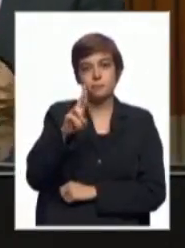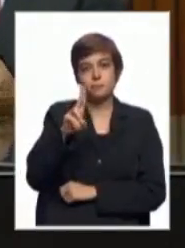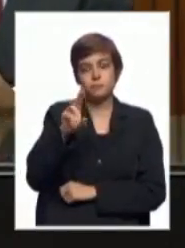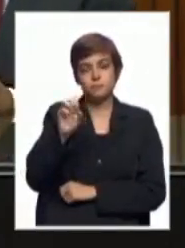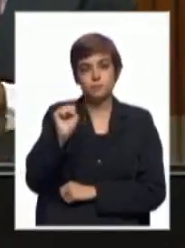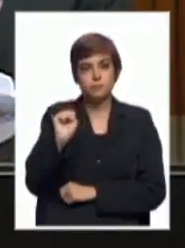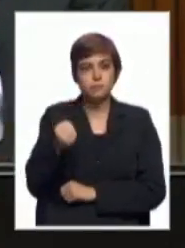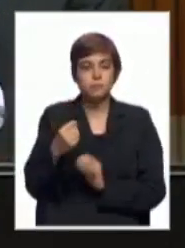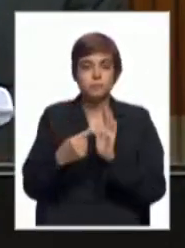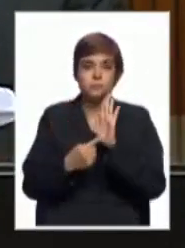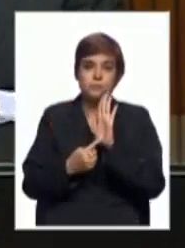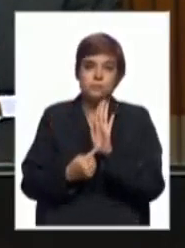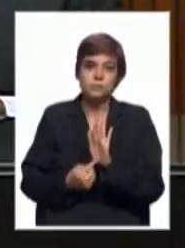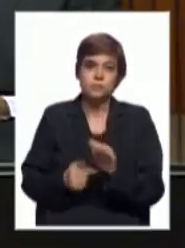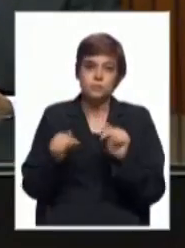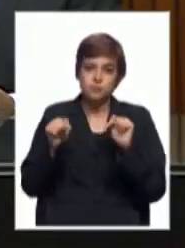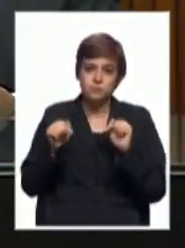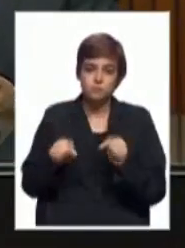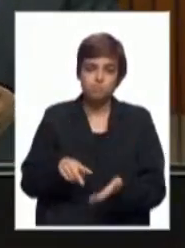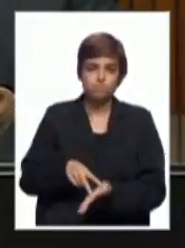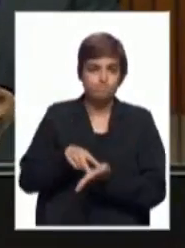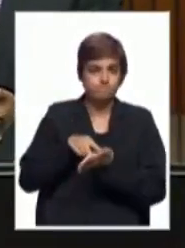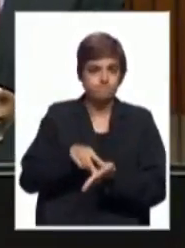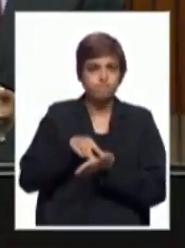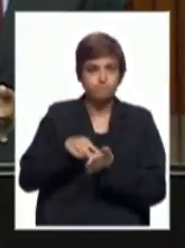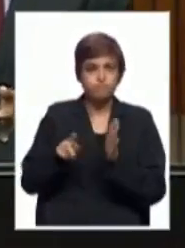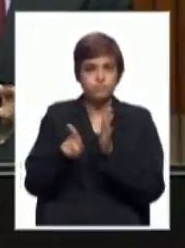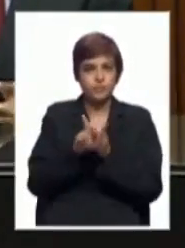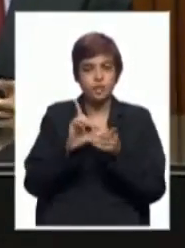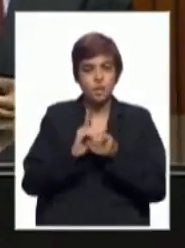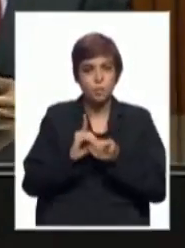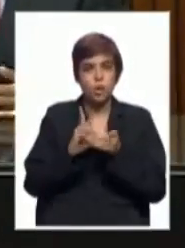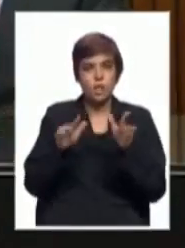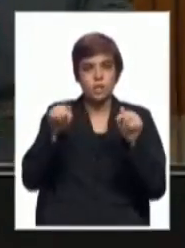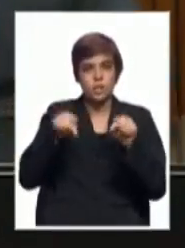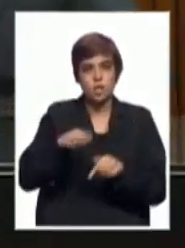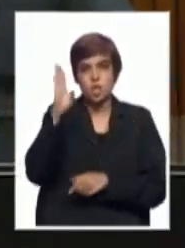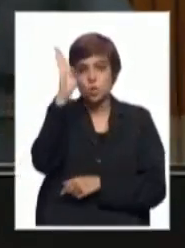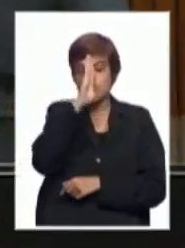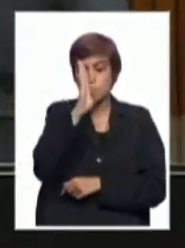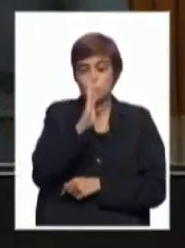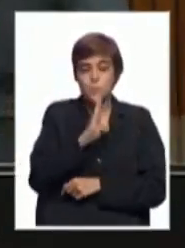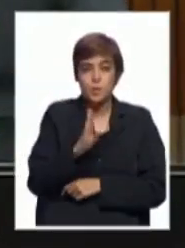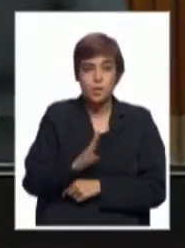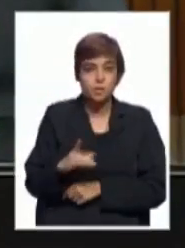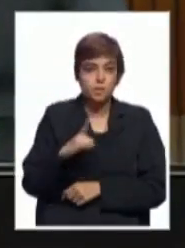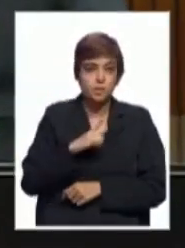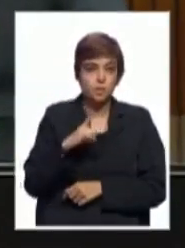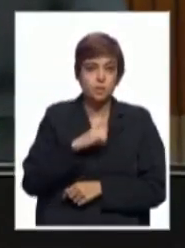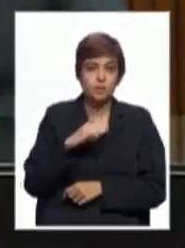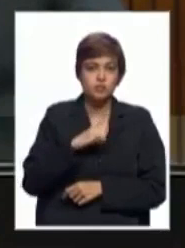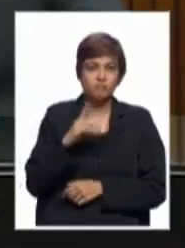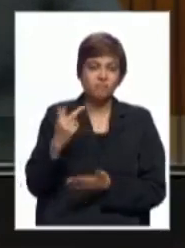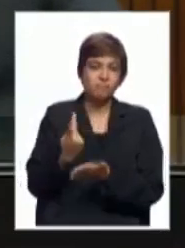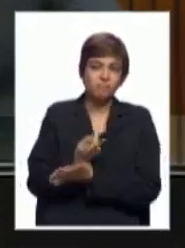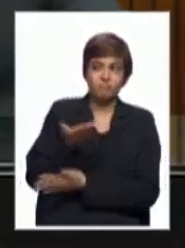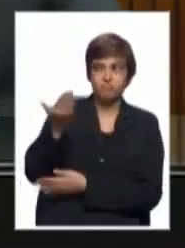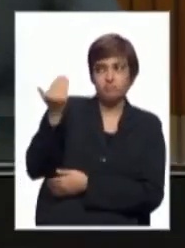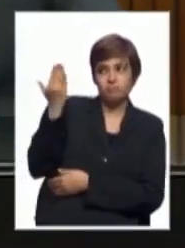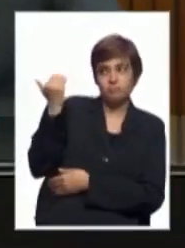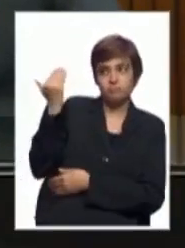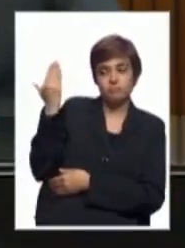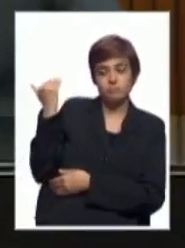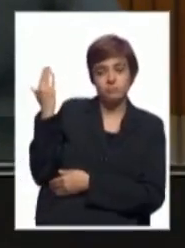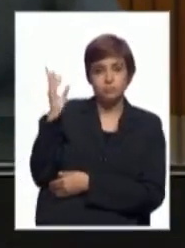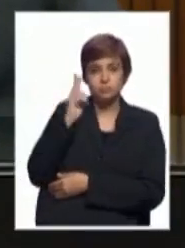como sustentáculo da estabilidade democrática do Brasil após páginas infelizes da história, uma citação que